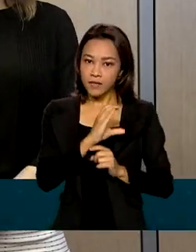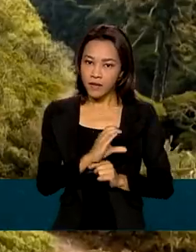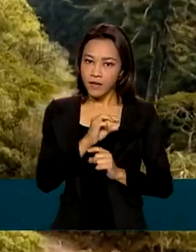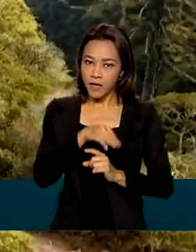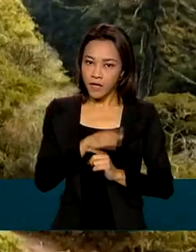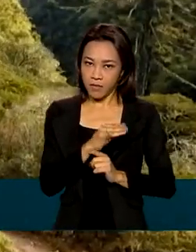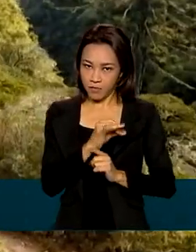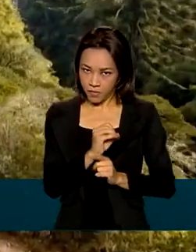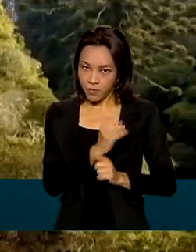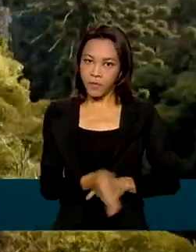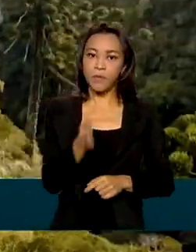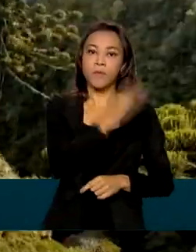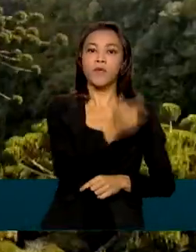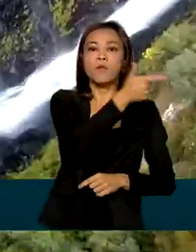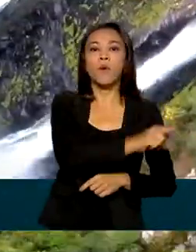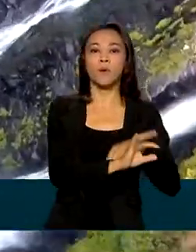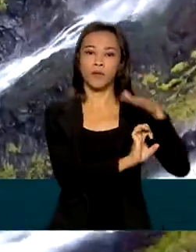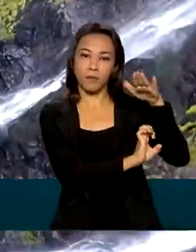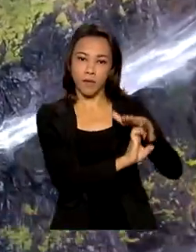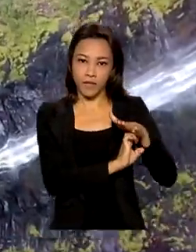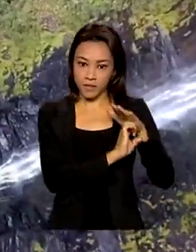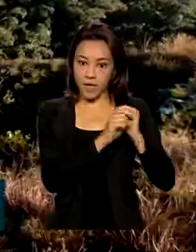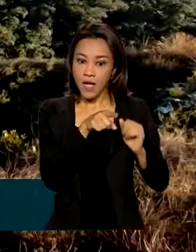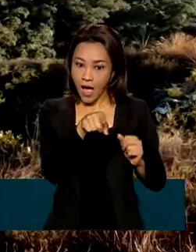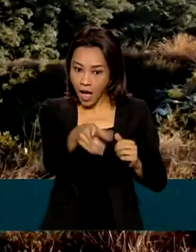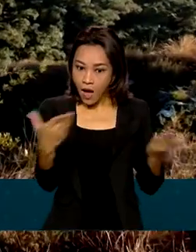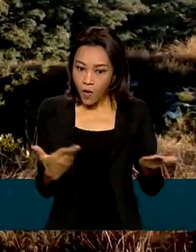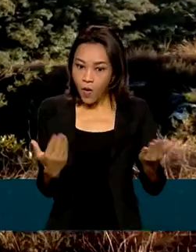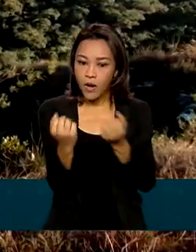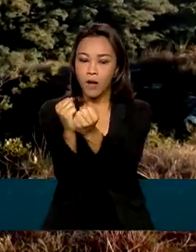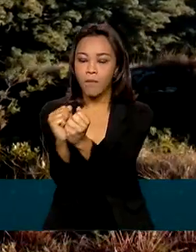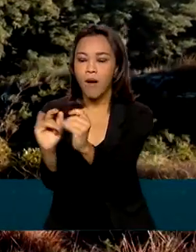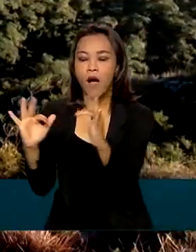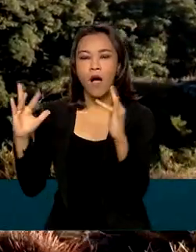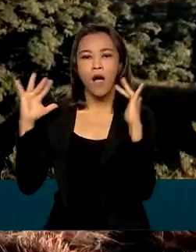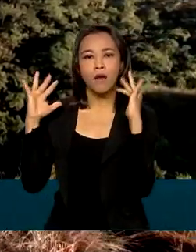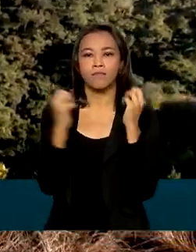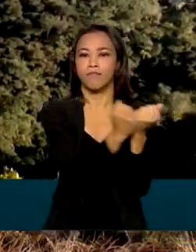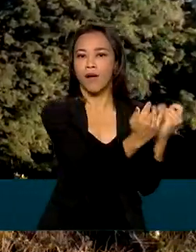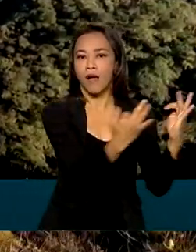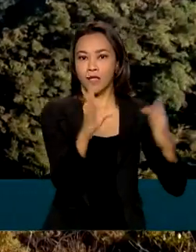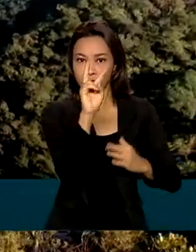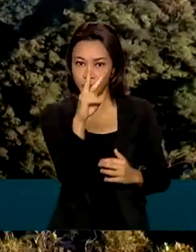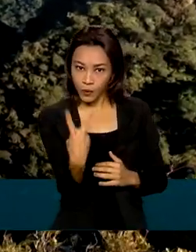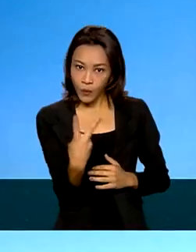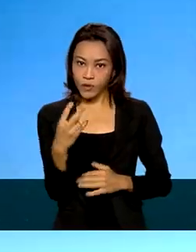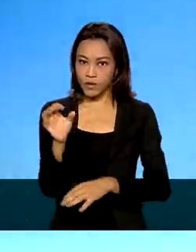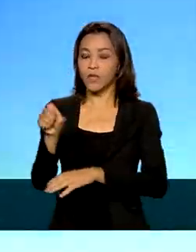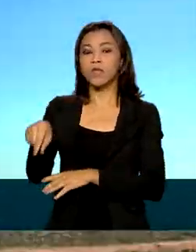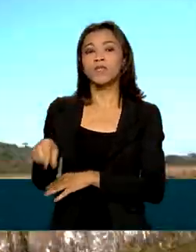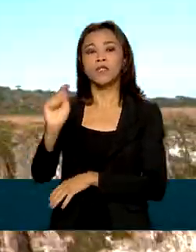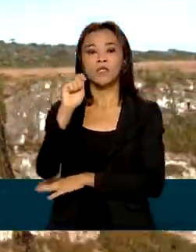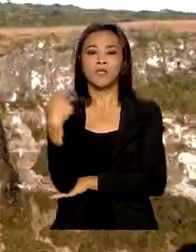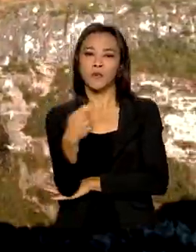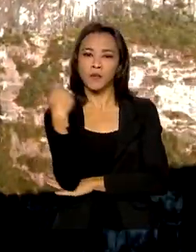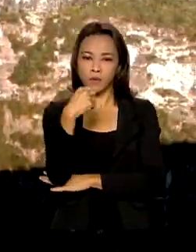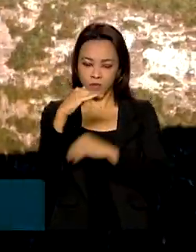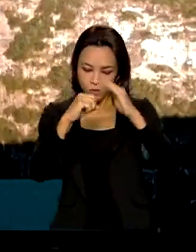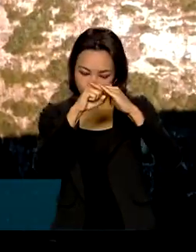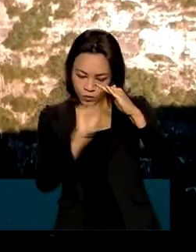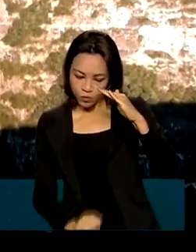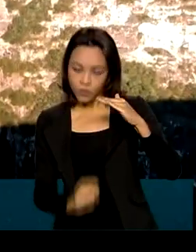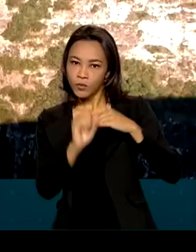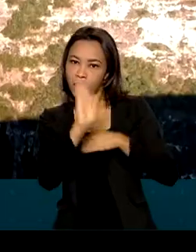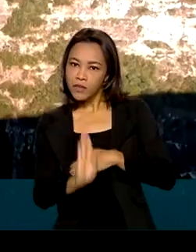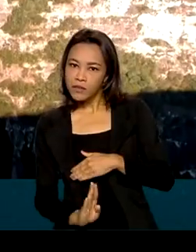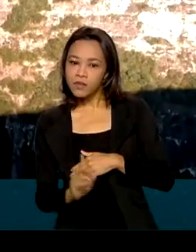Construcap a partir de agora os parques nacionais aparados da Serra e serra geral localizados na região sul do país já